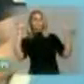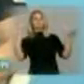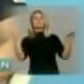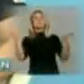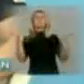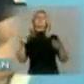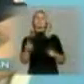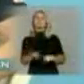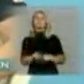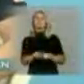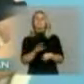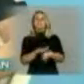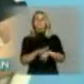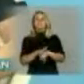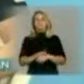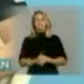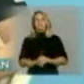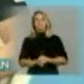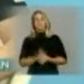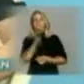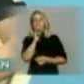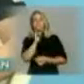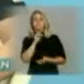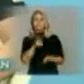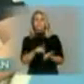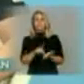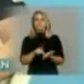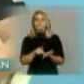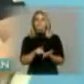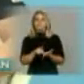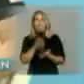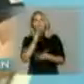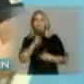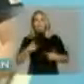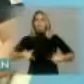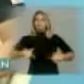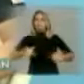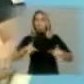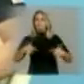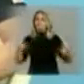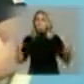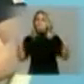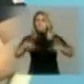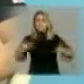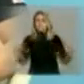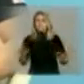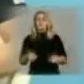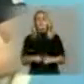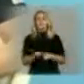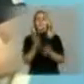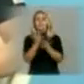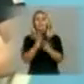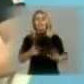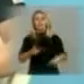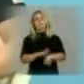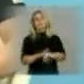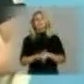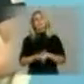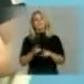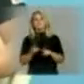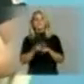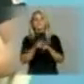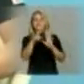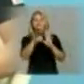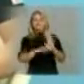de respeito à hanseníase. Na verdade, assim, eu acho que um dos maiores desafios que a gente tem é acabar com a doença no país, diminuir o preconceito